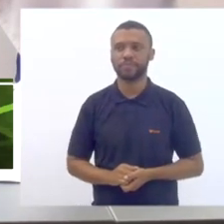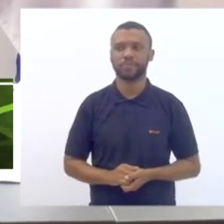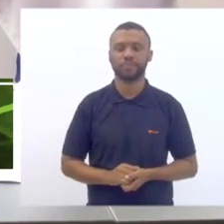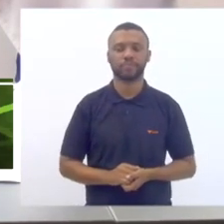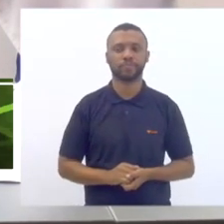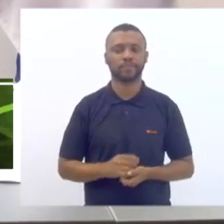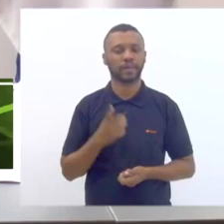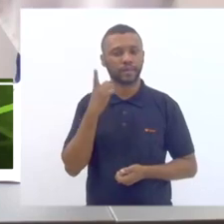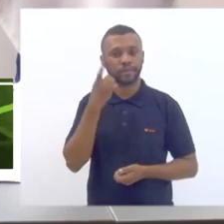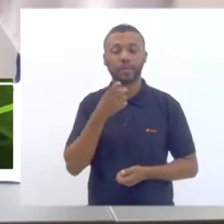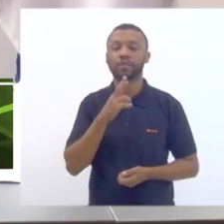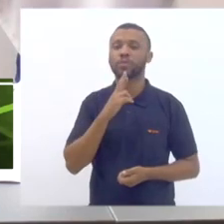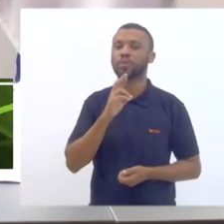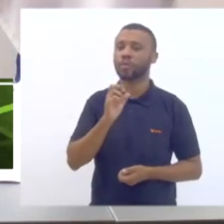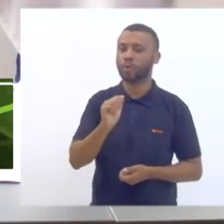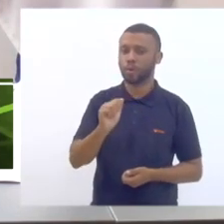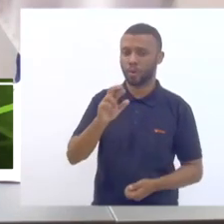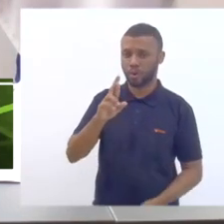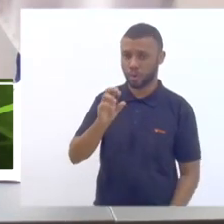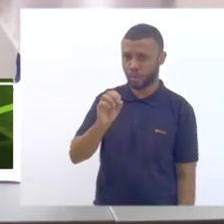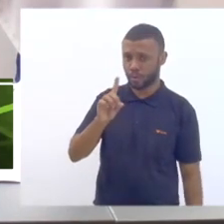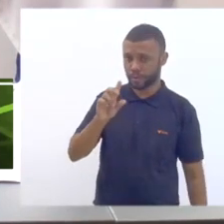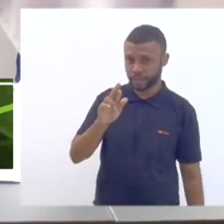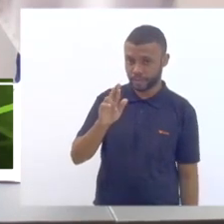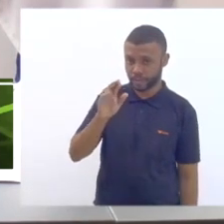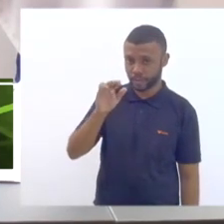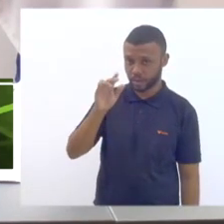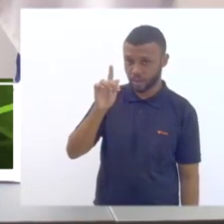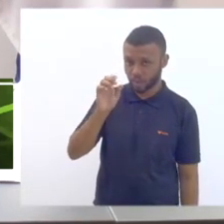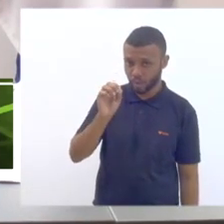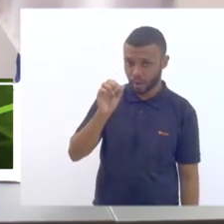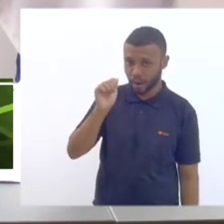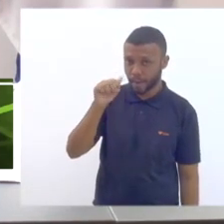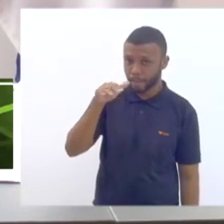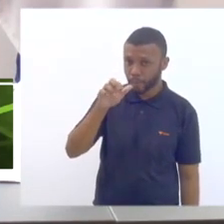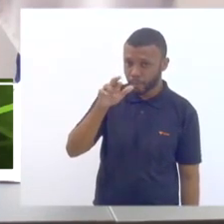Deputado Rodrigo Amorim está presente? Não.